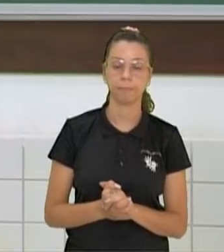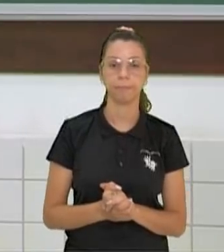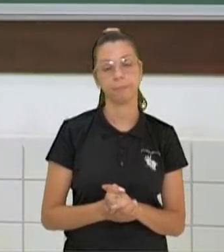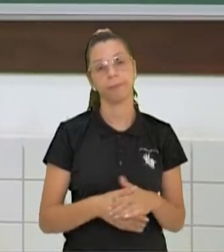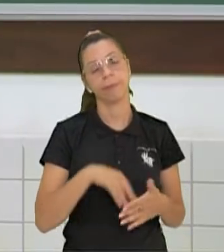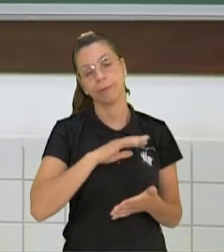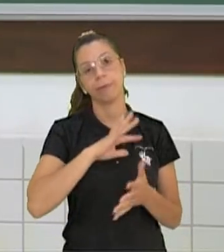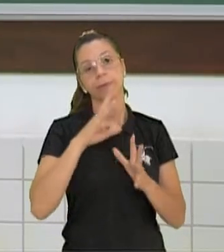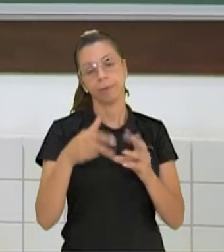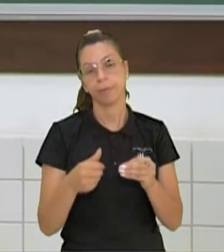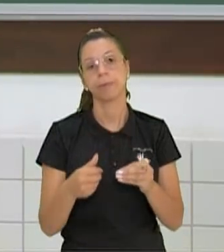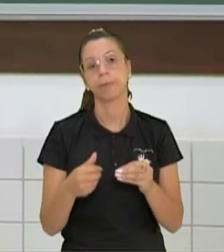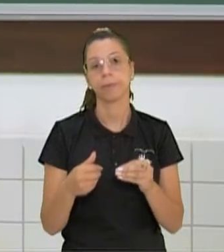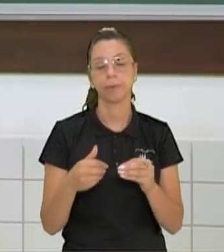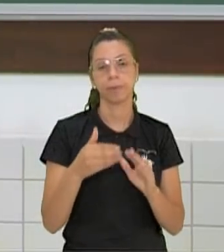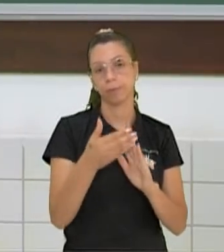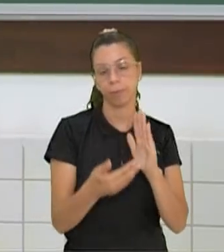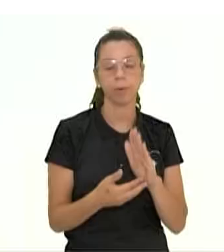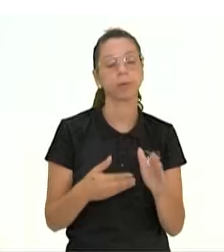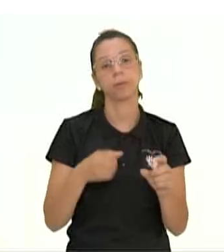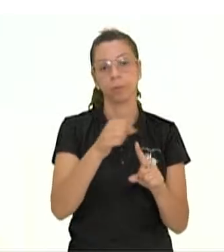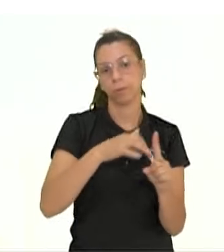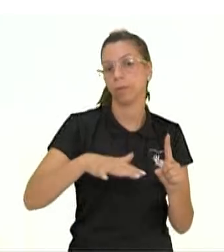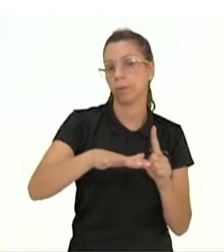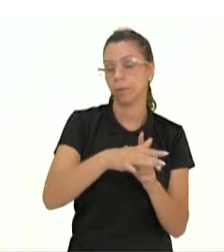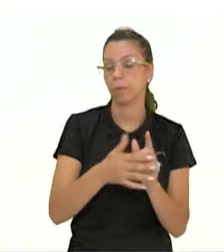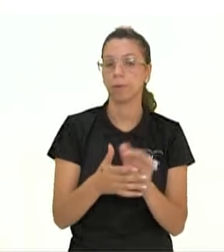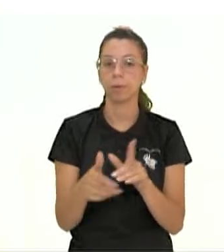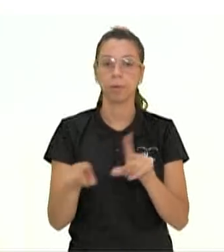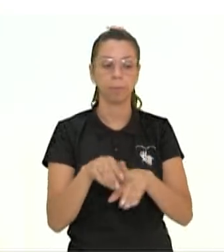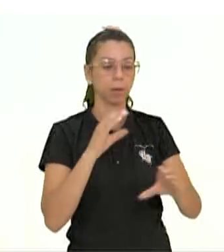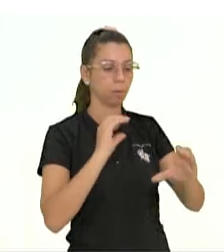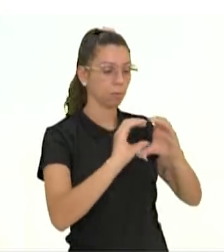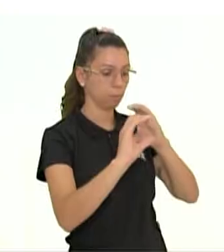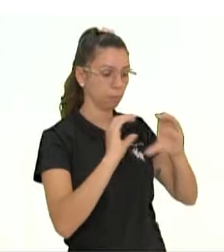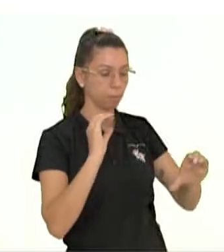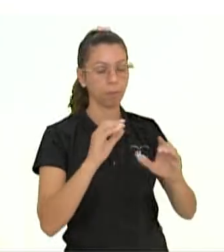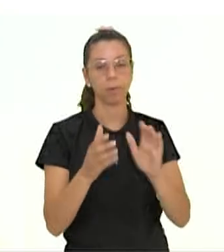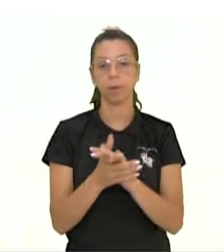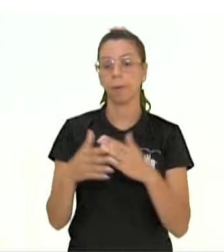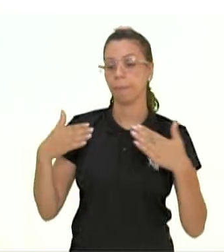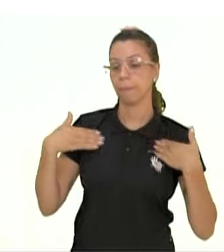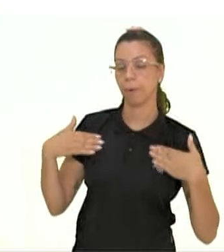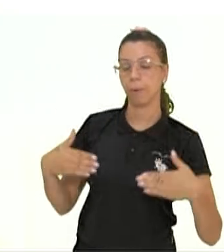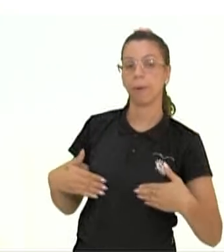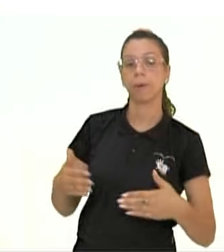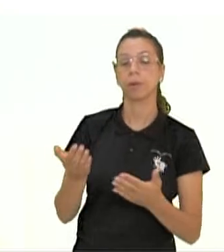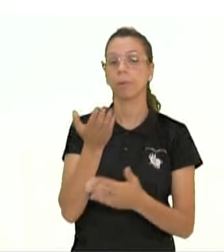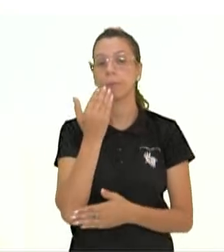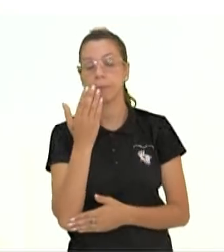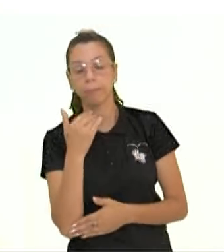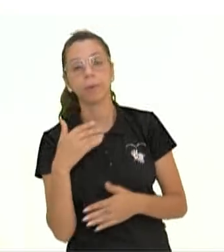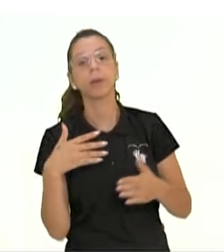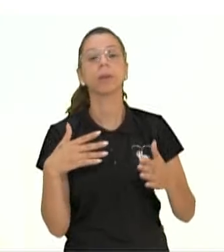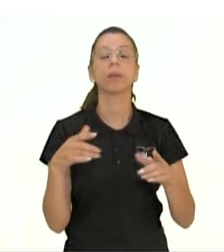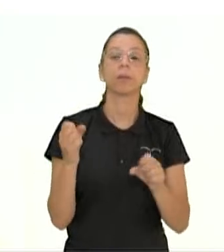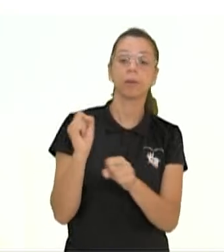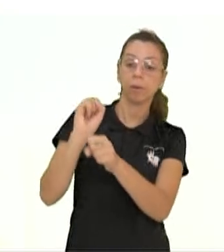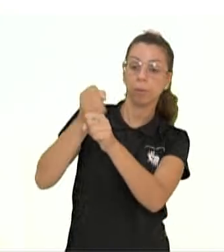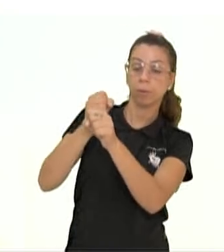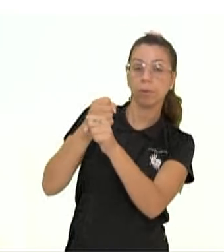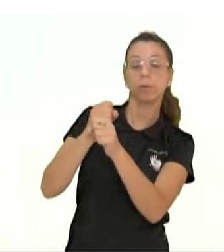né? Em todas as sociedades. No campo da comunicação, da moda, da alimentação, da construção